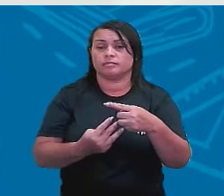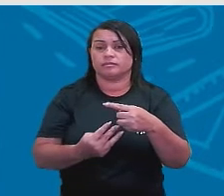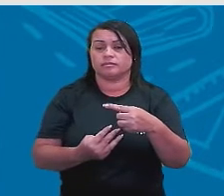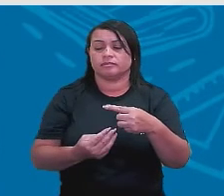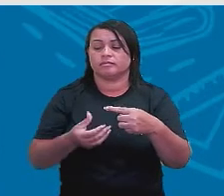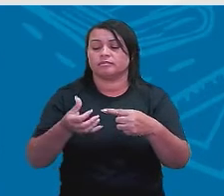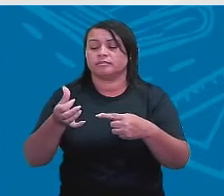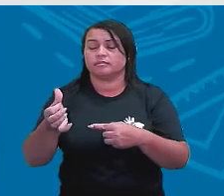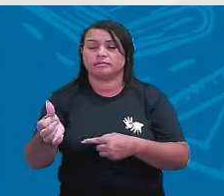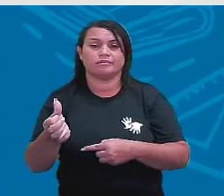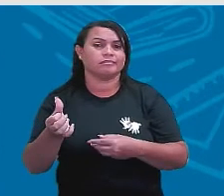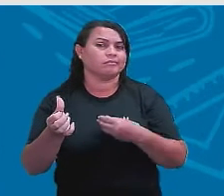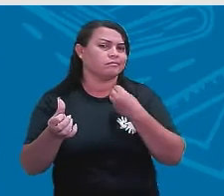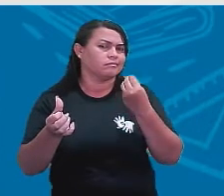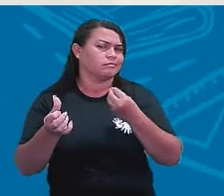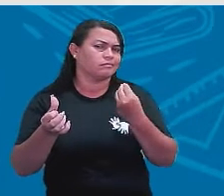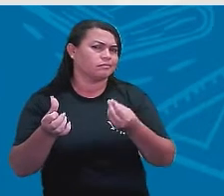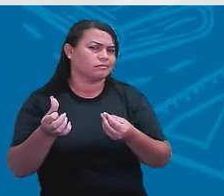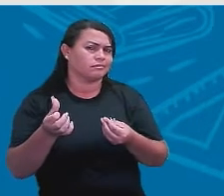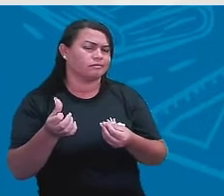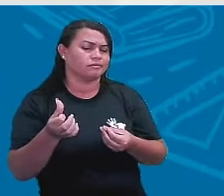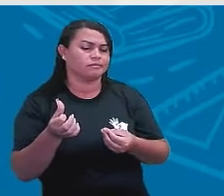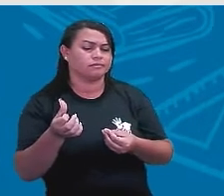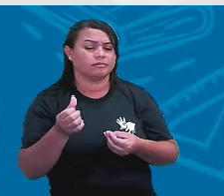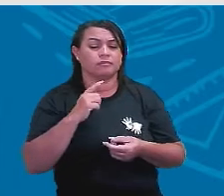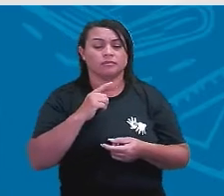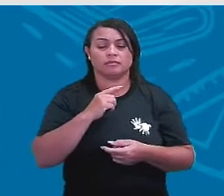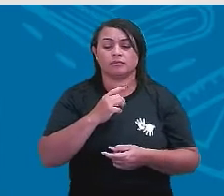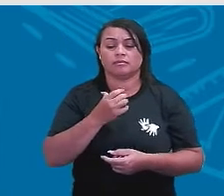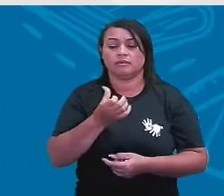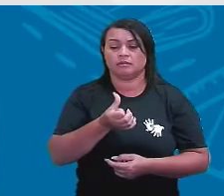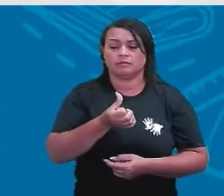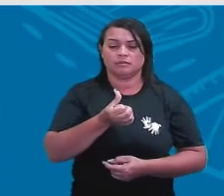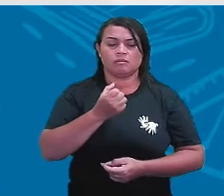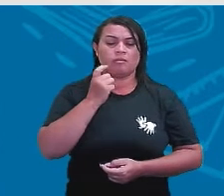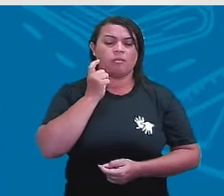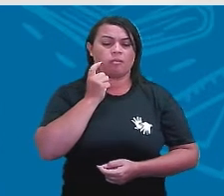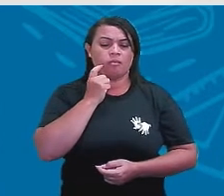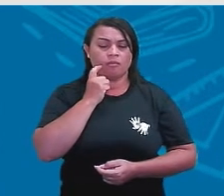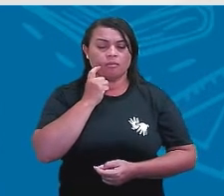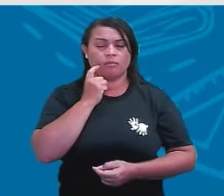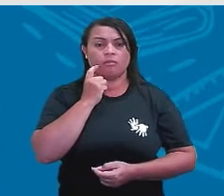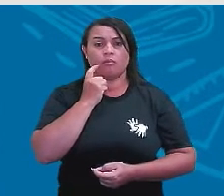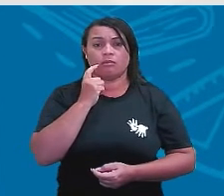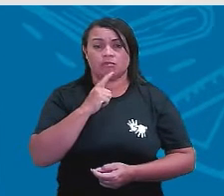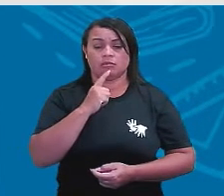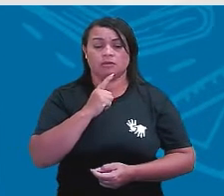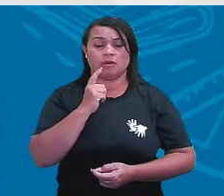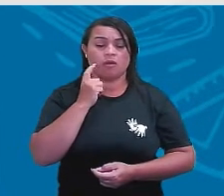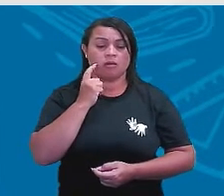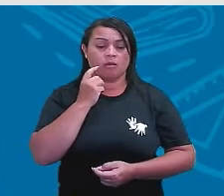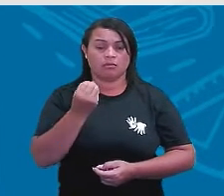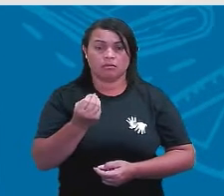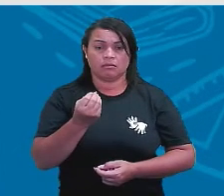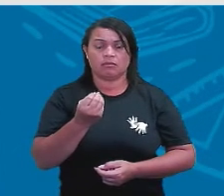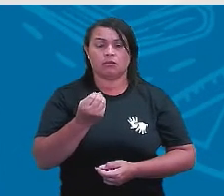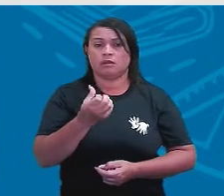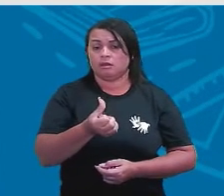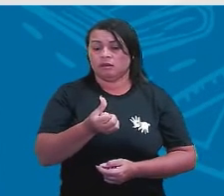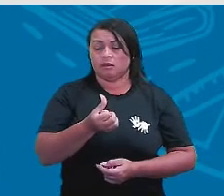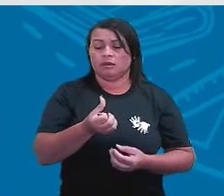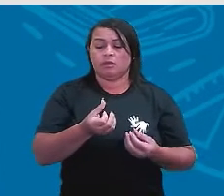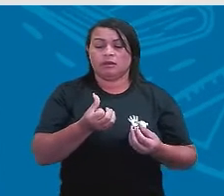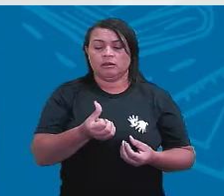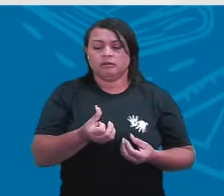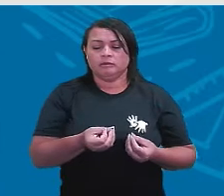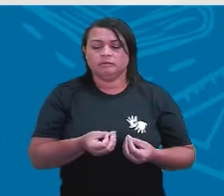de 6. Tá certo? Eu tenho 6 balas. Dessas 6 balas que eu tenho, eu peguei 1/3 e